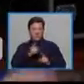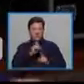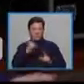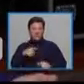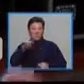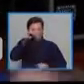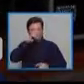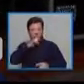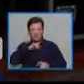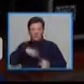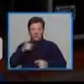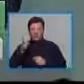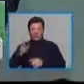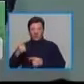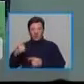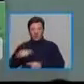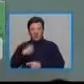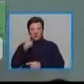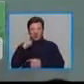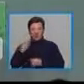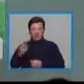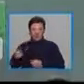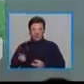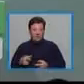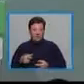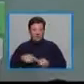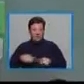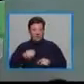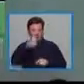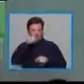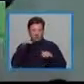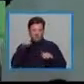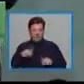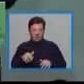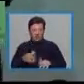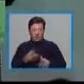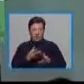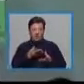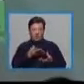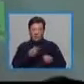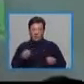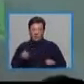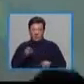os vícios que outros já têm e que já lhe conhecemos. A sala estava cheia, com